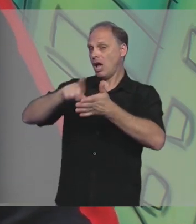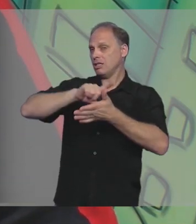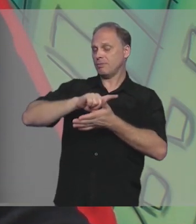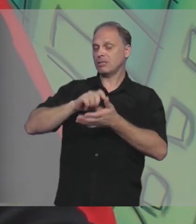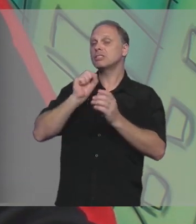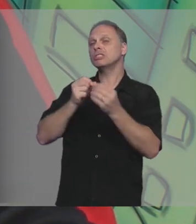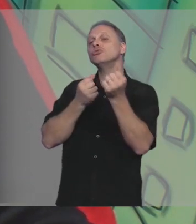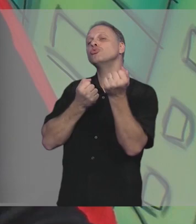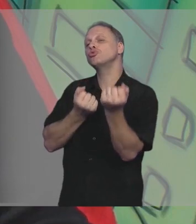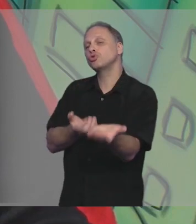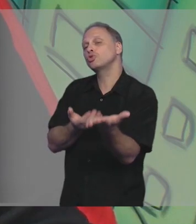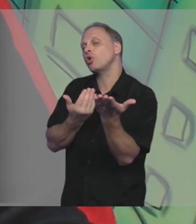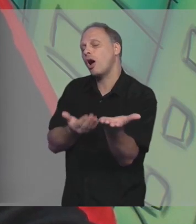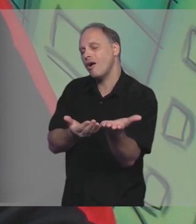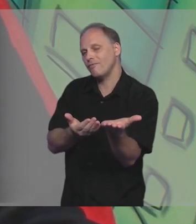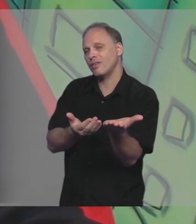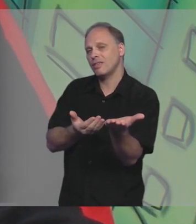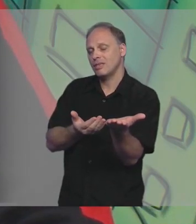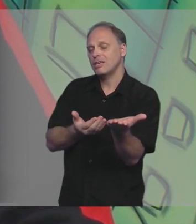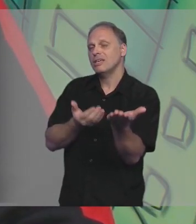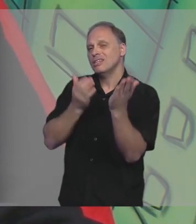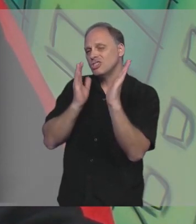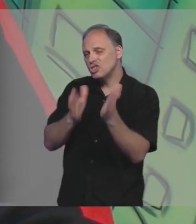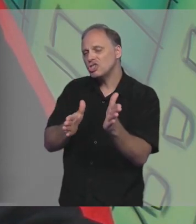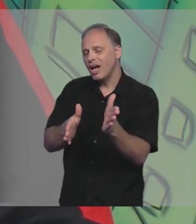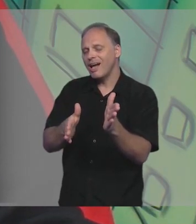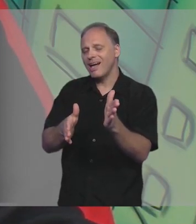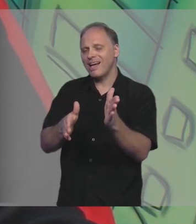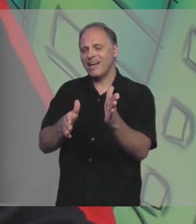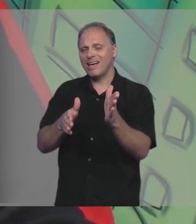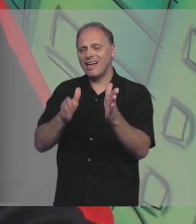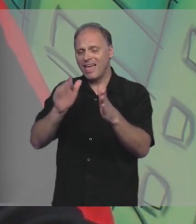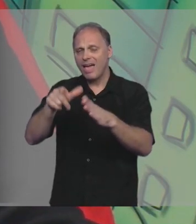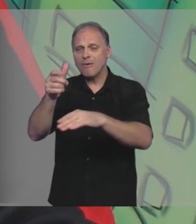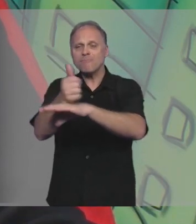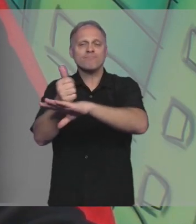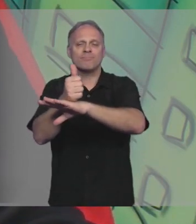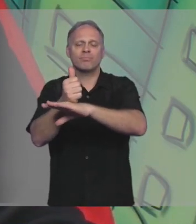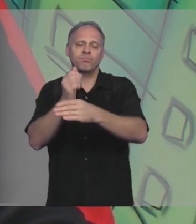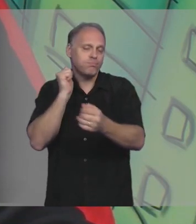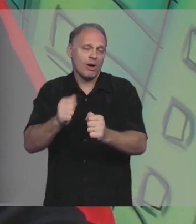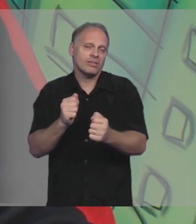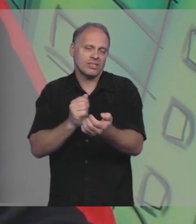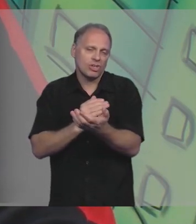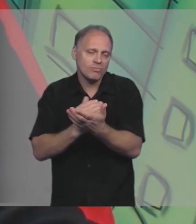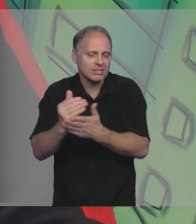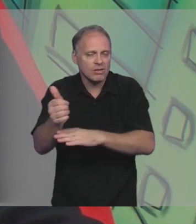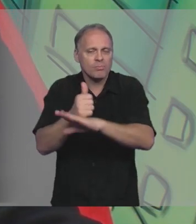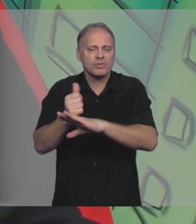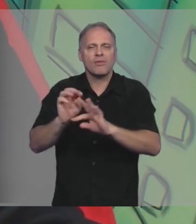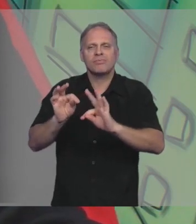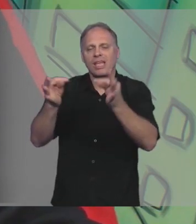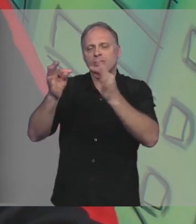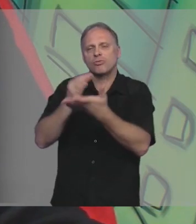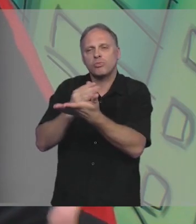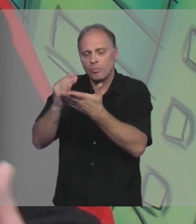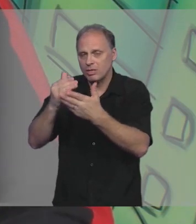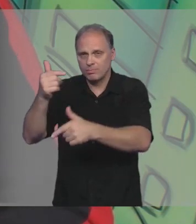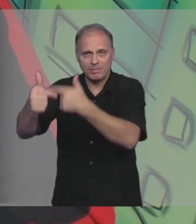o jovem, o adolescente, seja um profissional de nível técnico inicial.